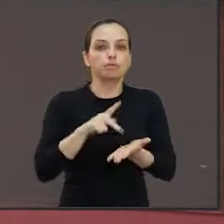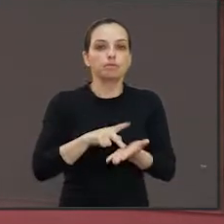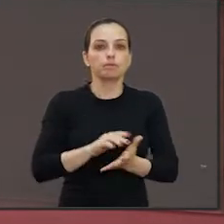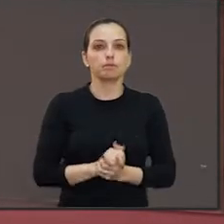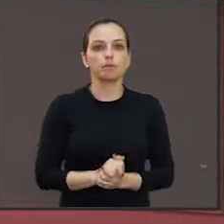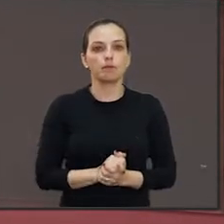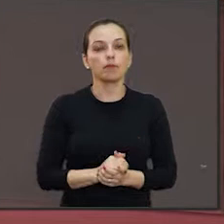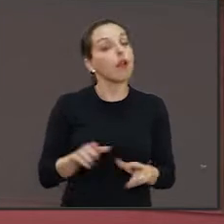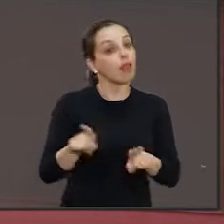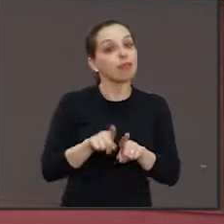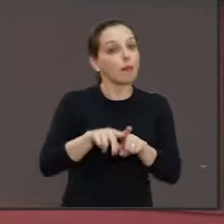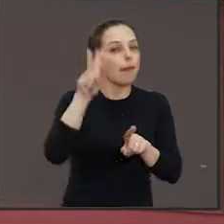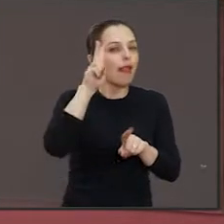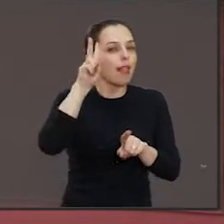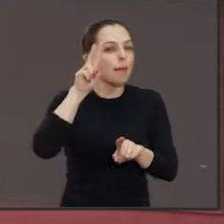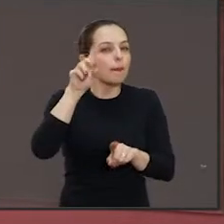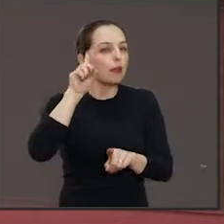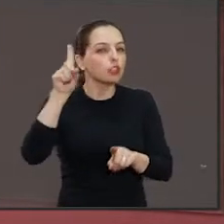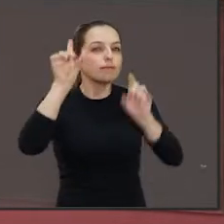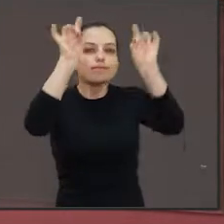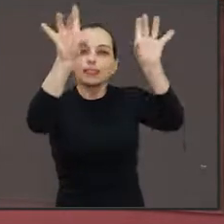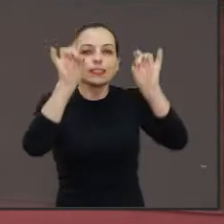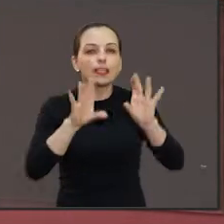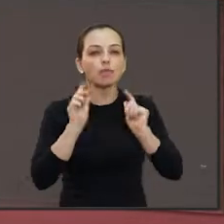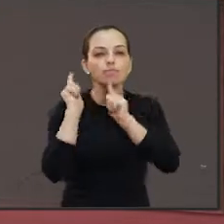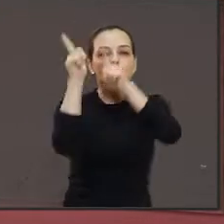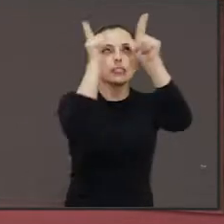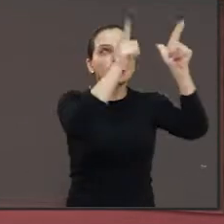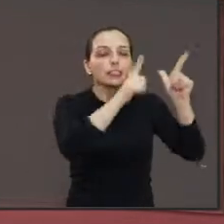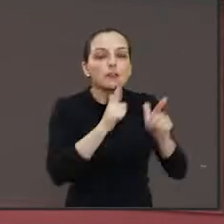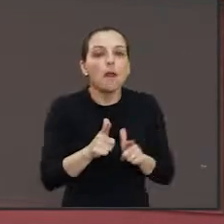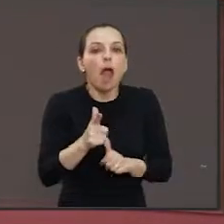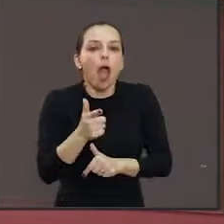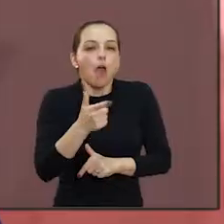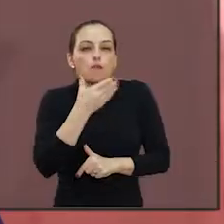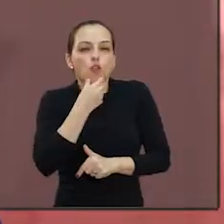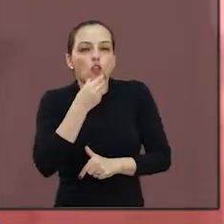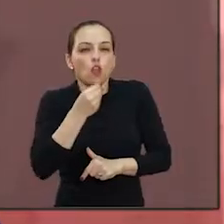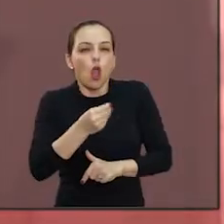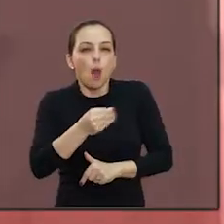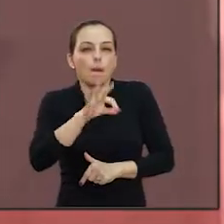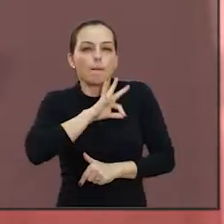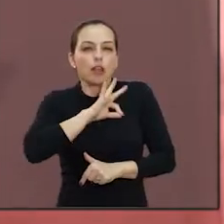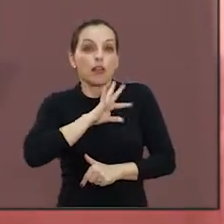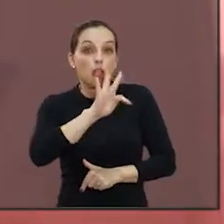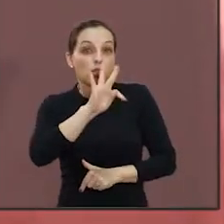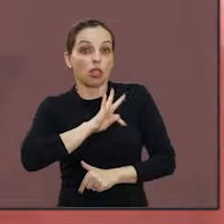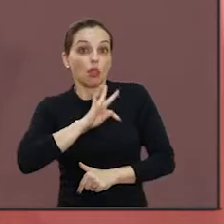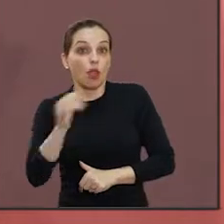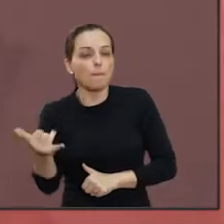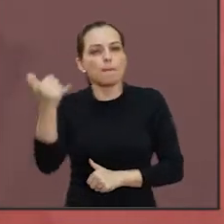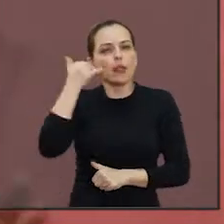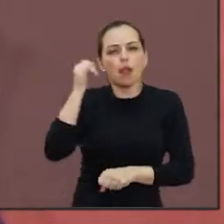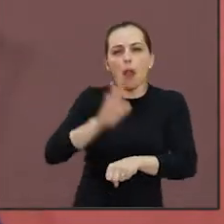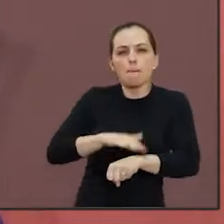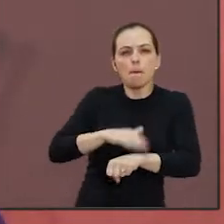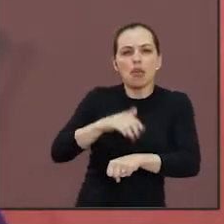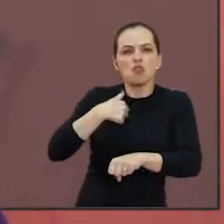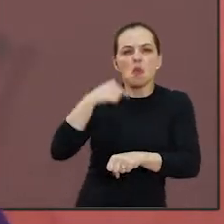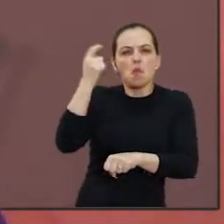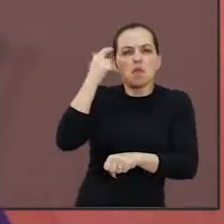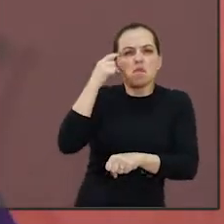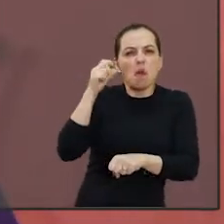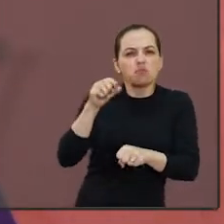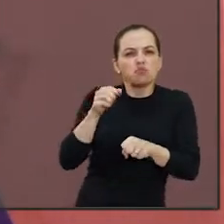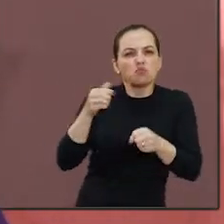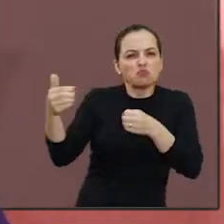gente foi participar de um concurso, a gente não sabia o que era, nós estávamos em férias e ligou um tenente, que é o tenente, eu falei, nossa, o que